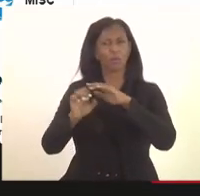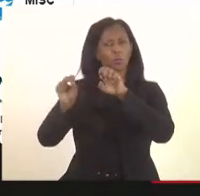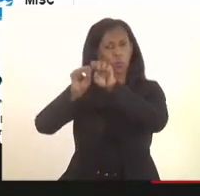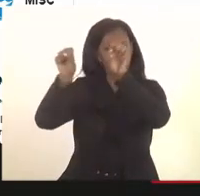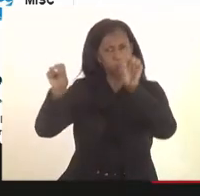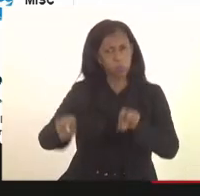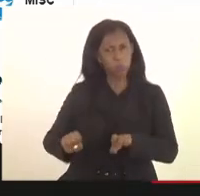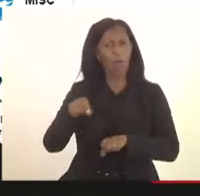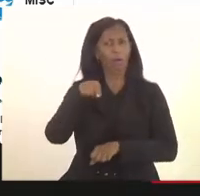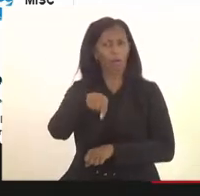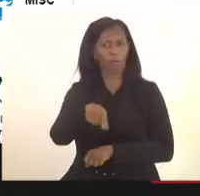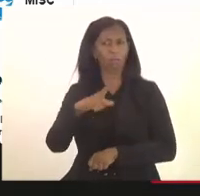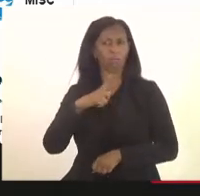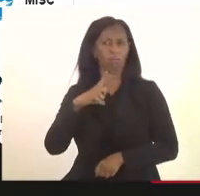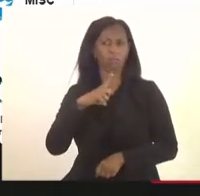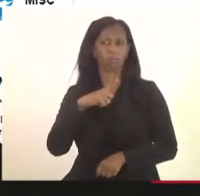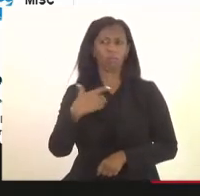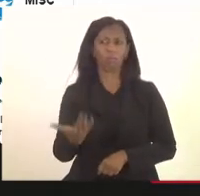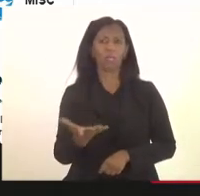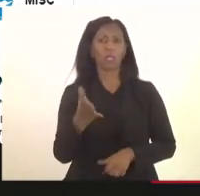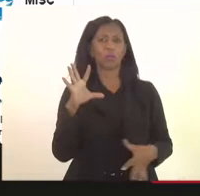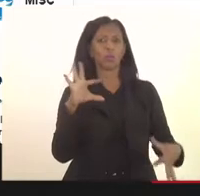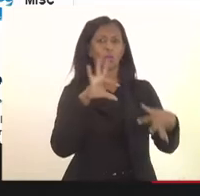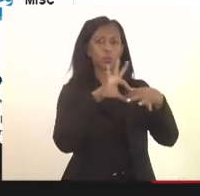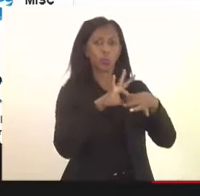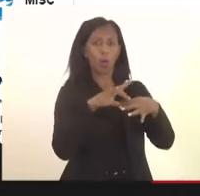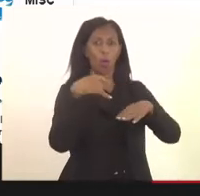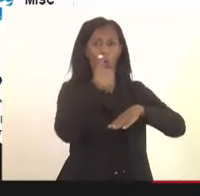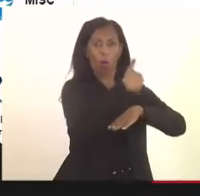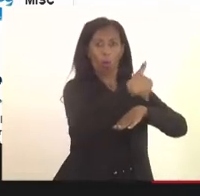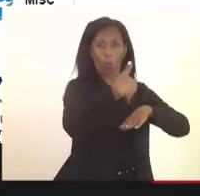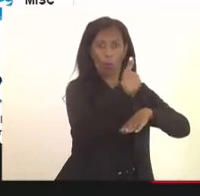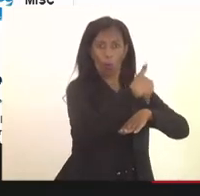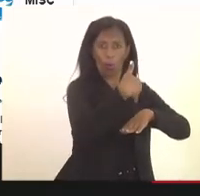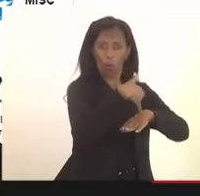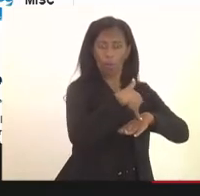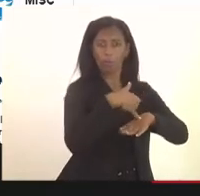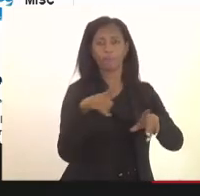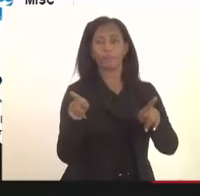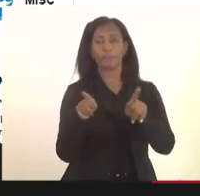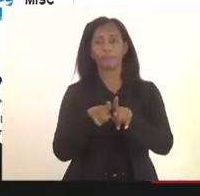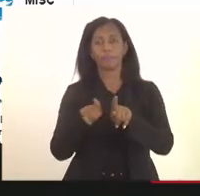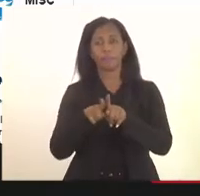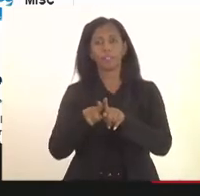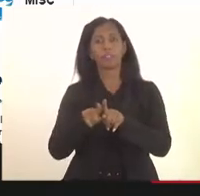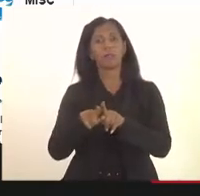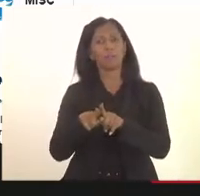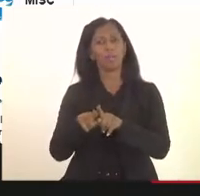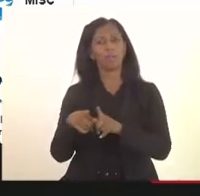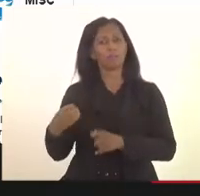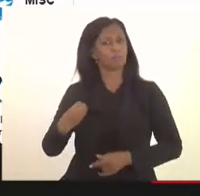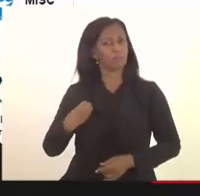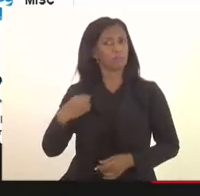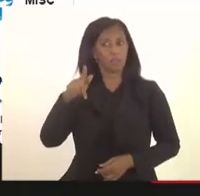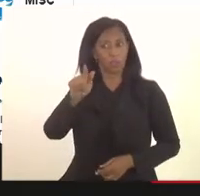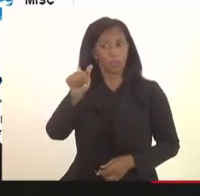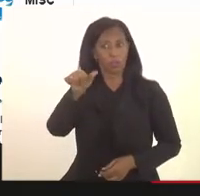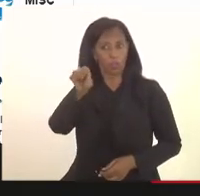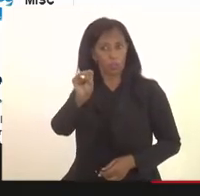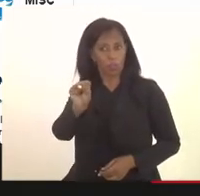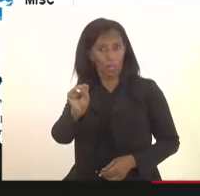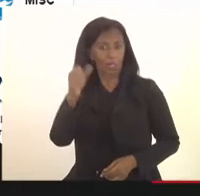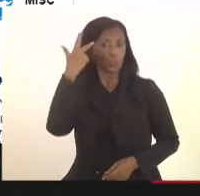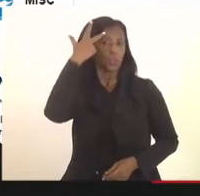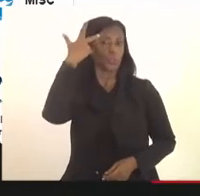produção, tanto com os ativos ligados ao óleo, mas bastante também a questão do presente do gás natural, em especial a